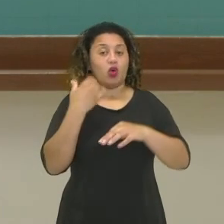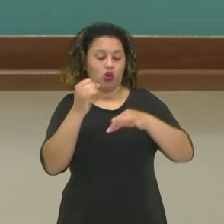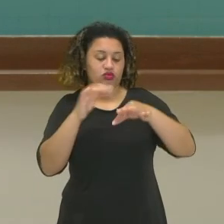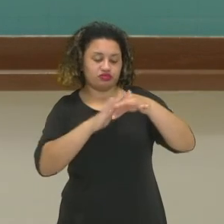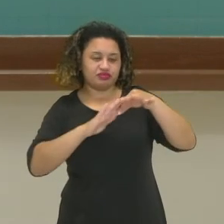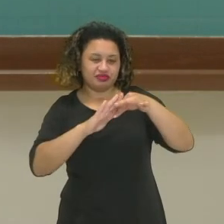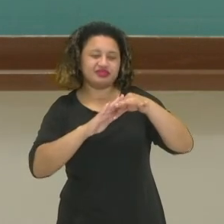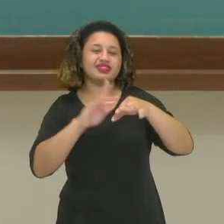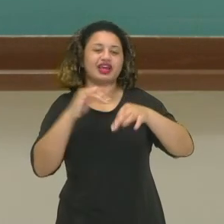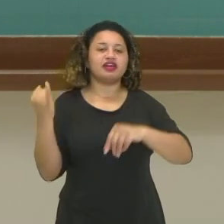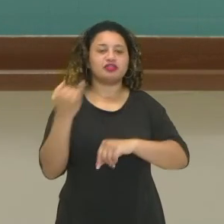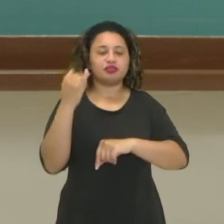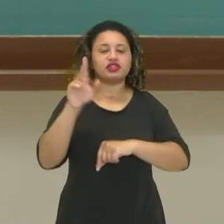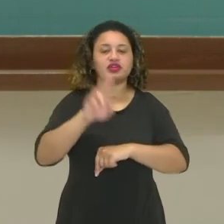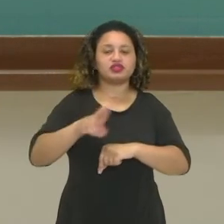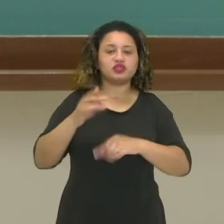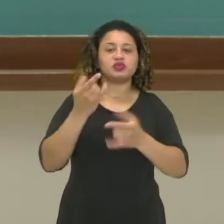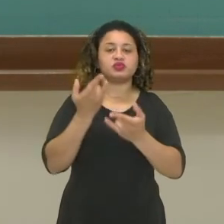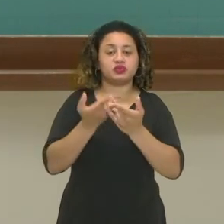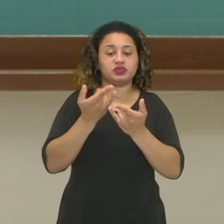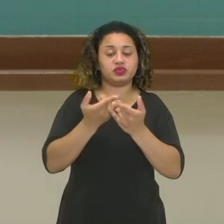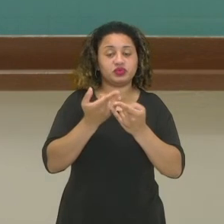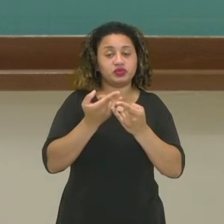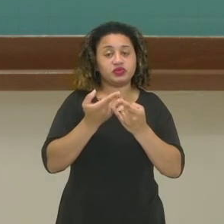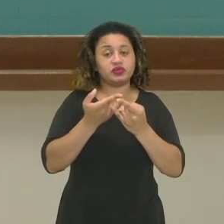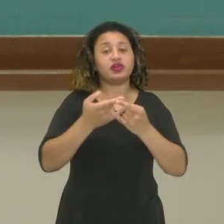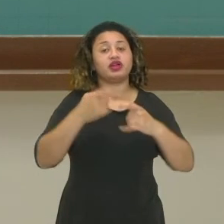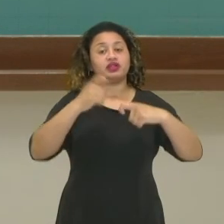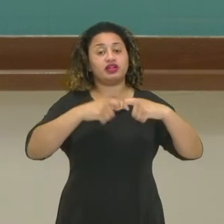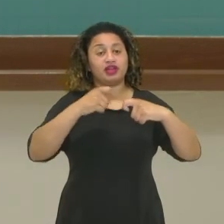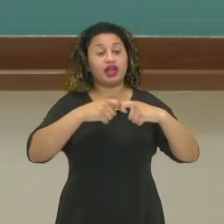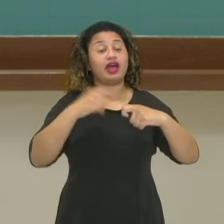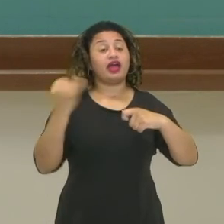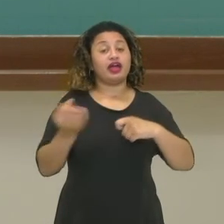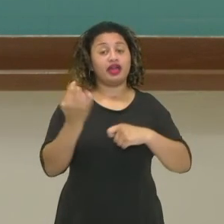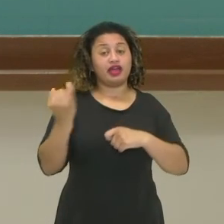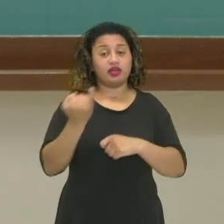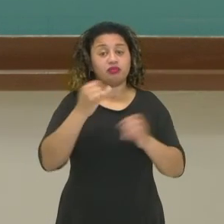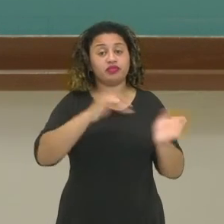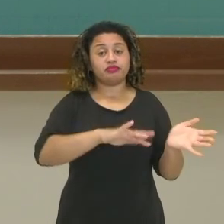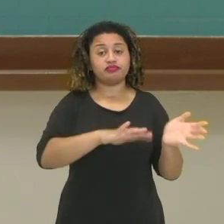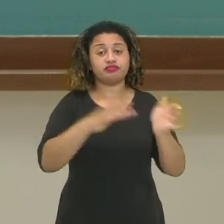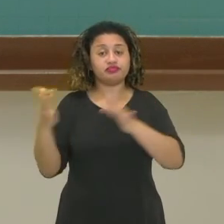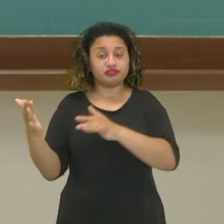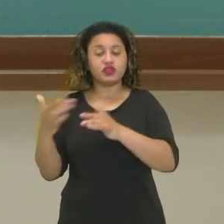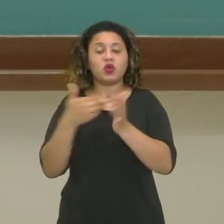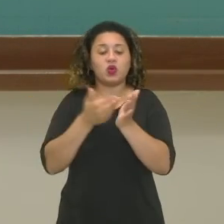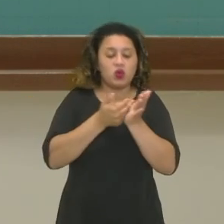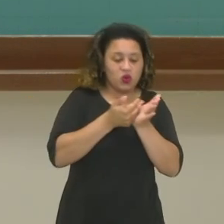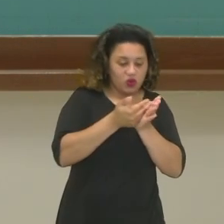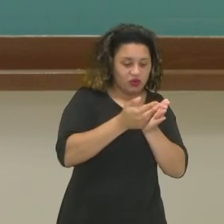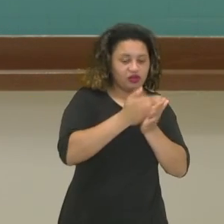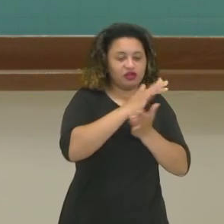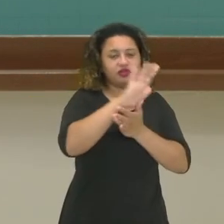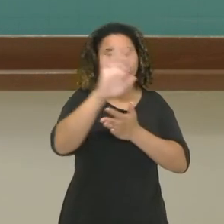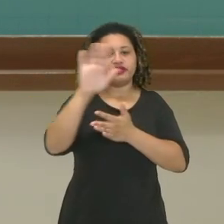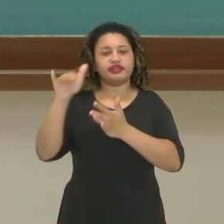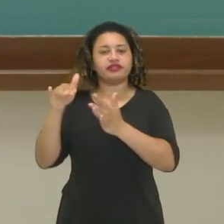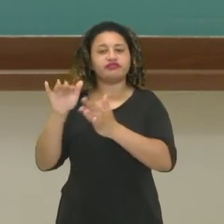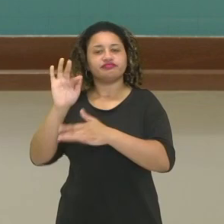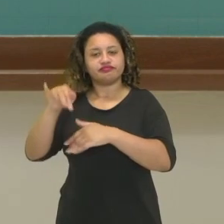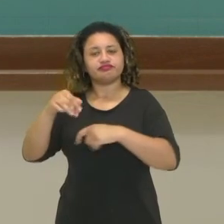camisinha durante a relação sexual. É importante também usar durante toda a relação sexual, desde o começo até o